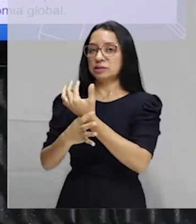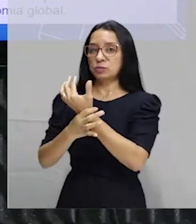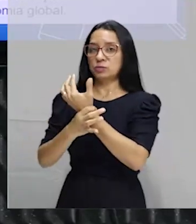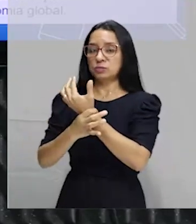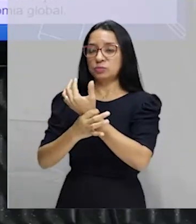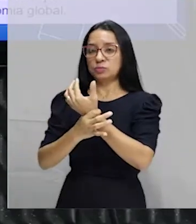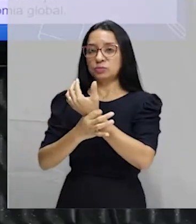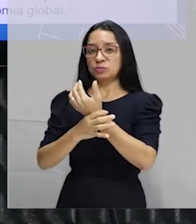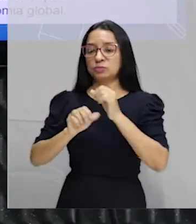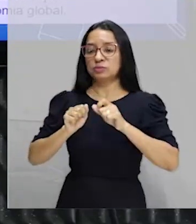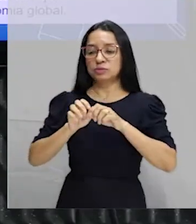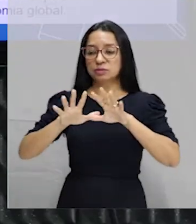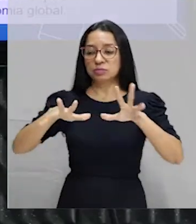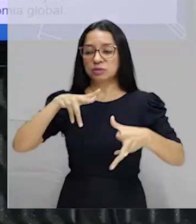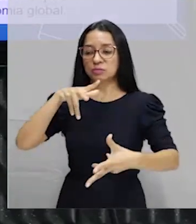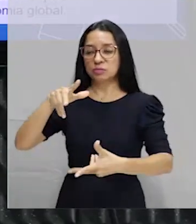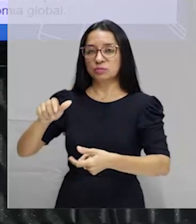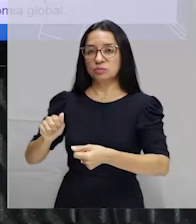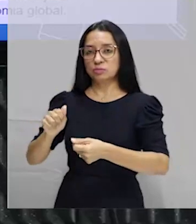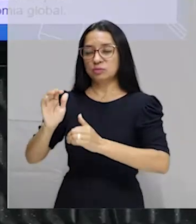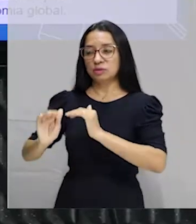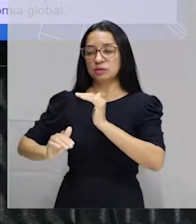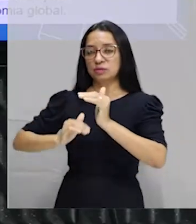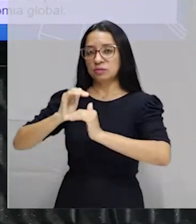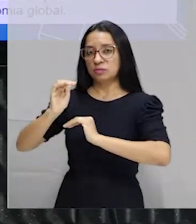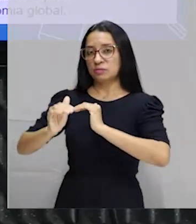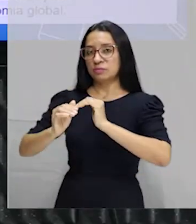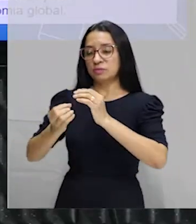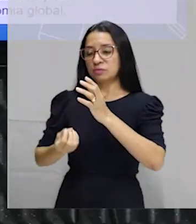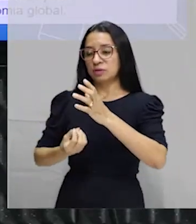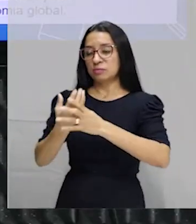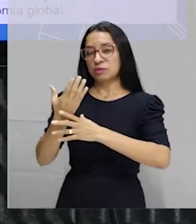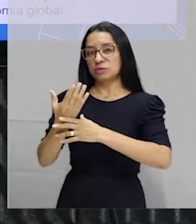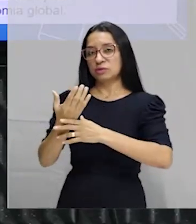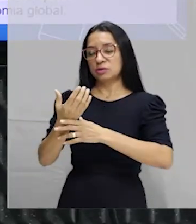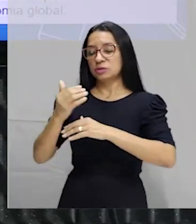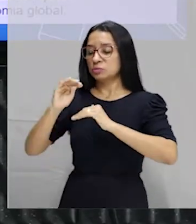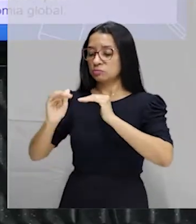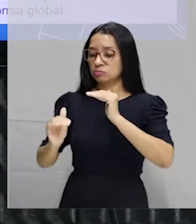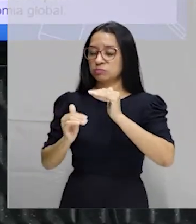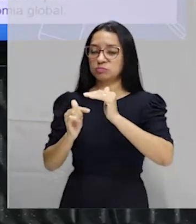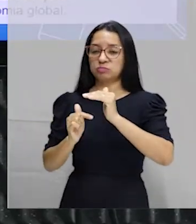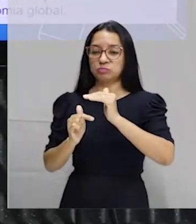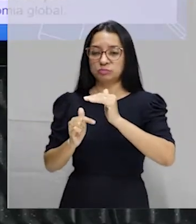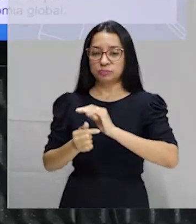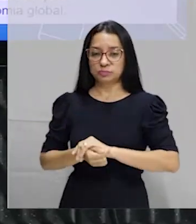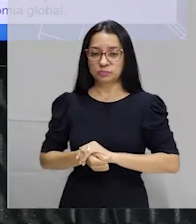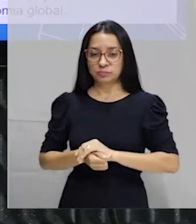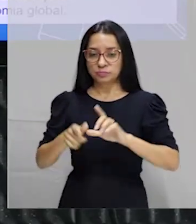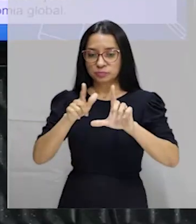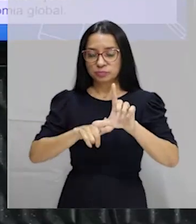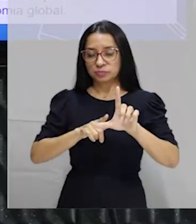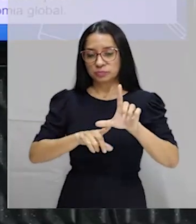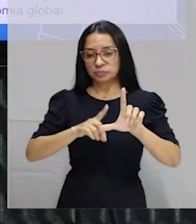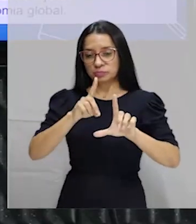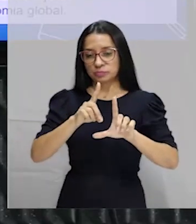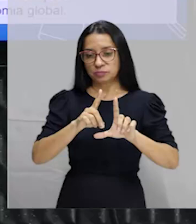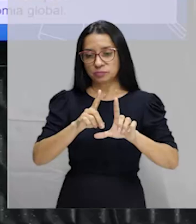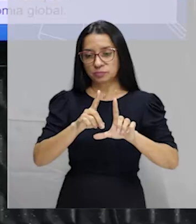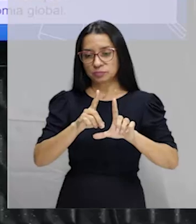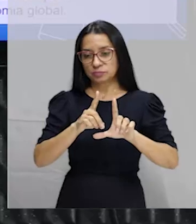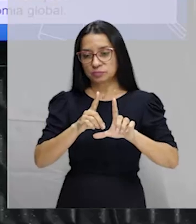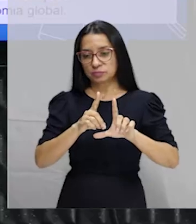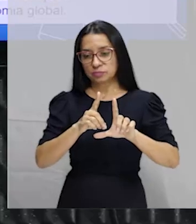certo? Desenvolvidos, emergentes e também países subdesenvolvidos. Então, está errada a letra C. Letra D. A expressão